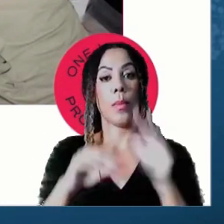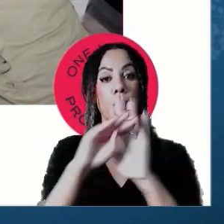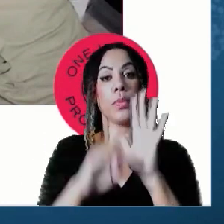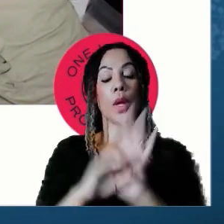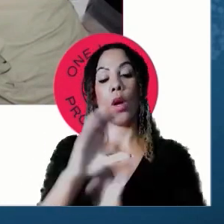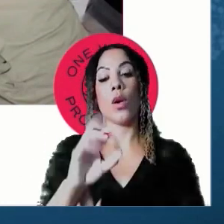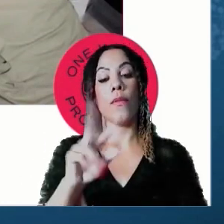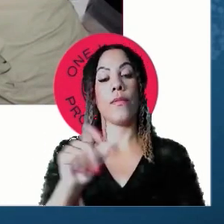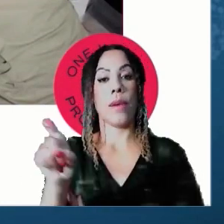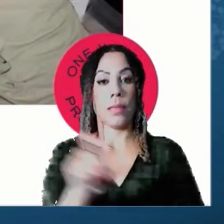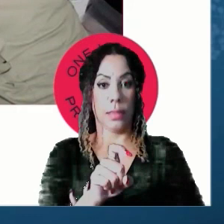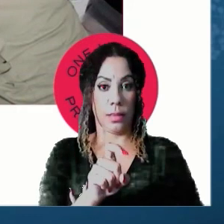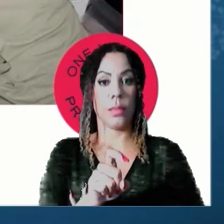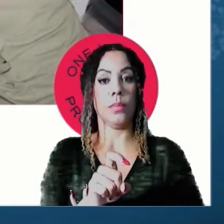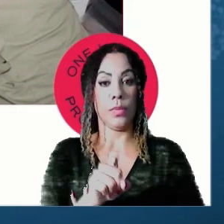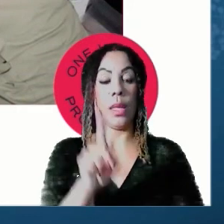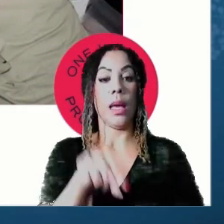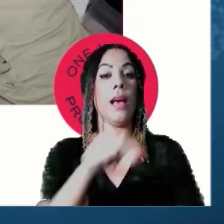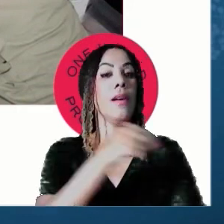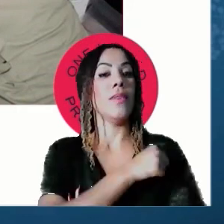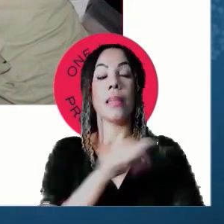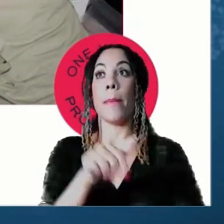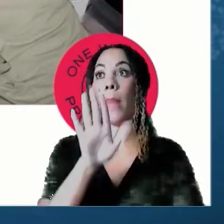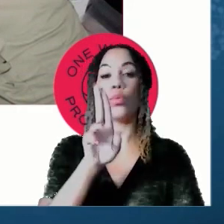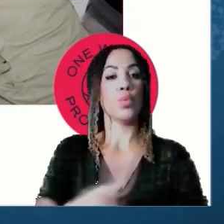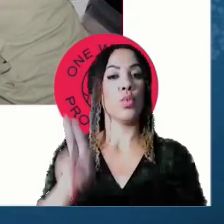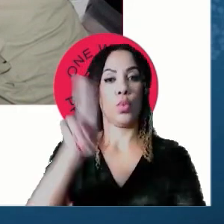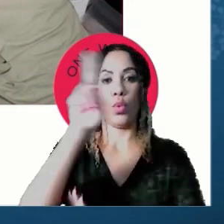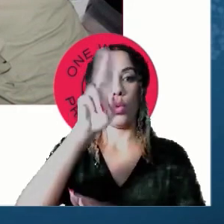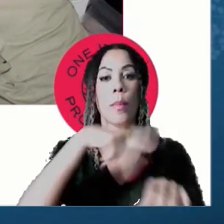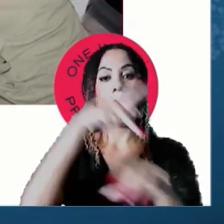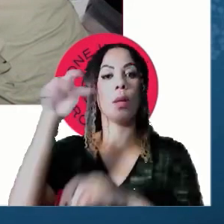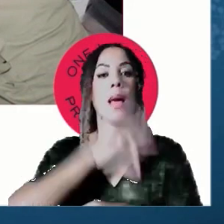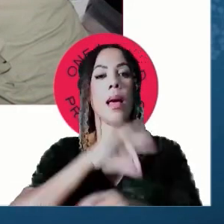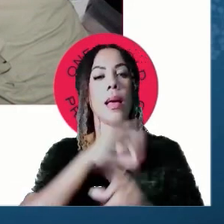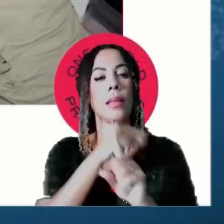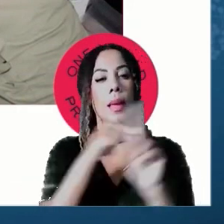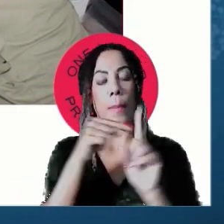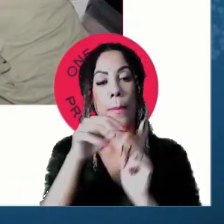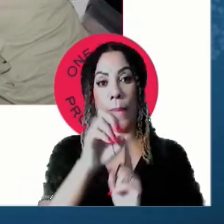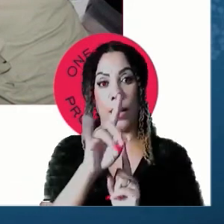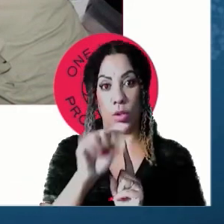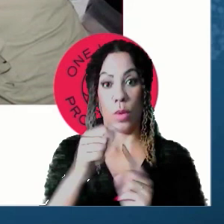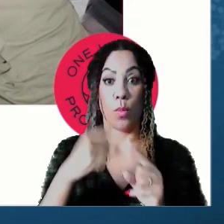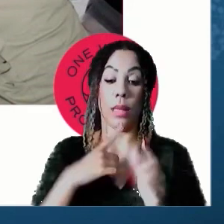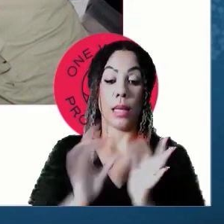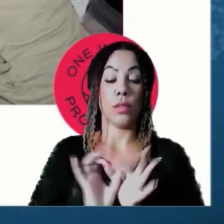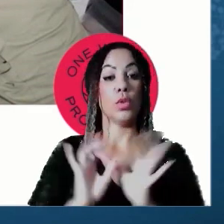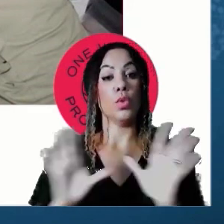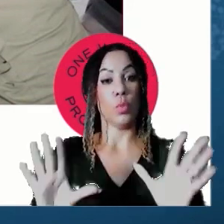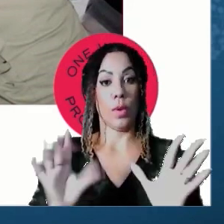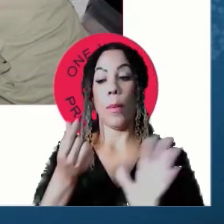COVAX. Foi a vacina mais usada nos países de renda média por muito tempo, porque estava disponível a